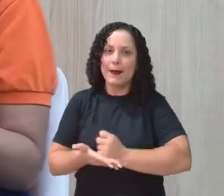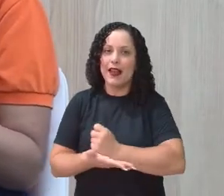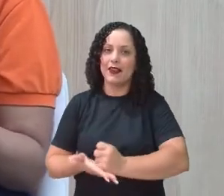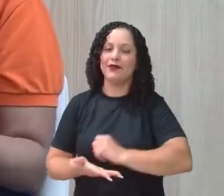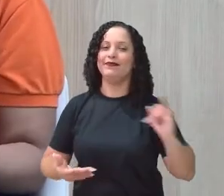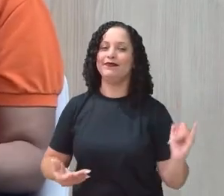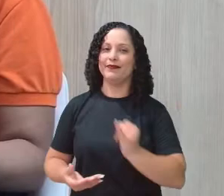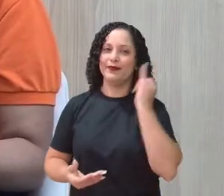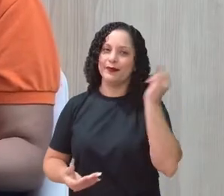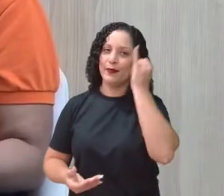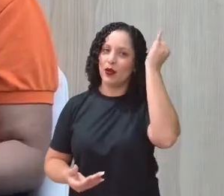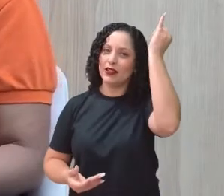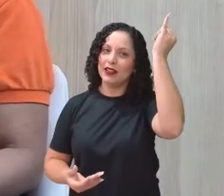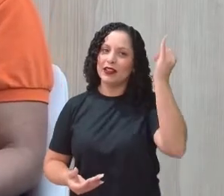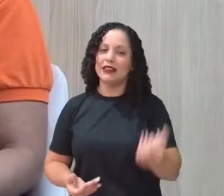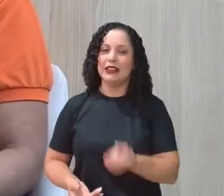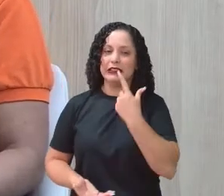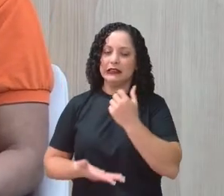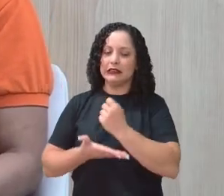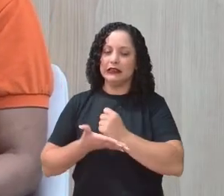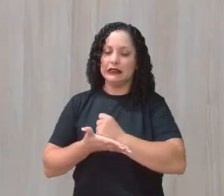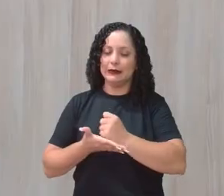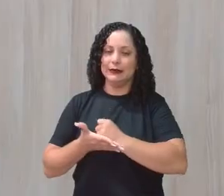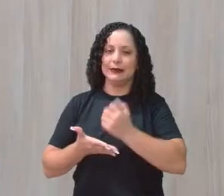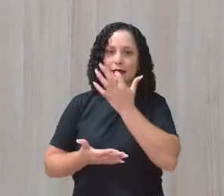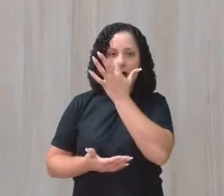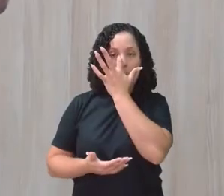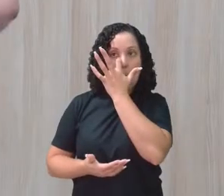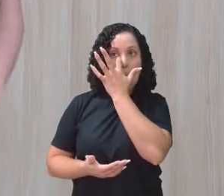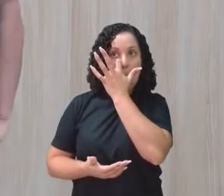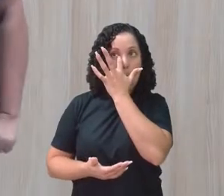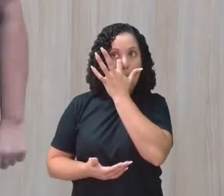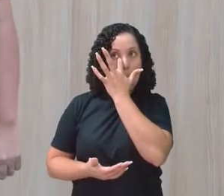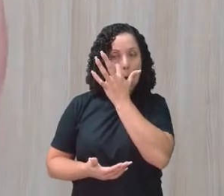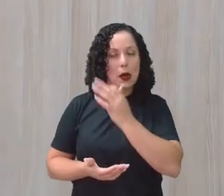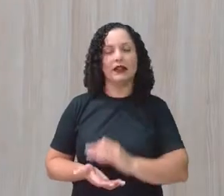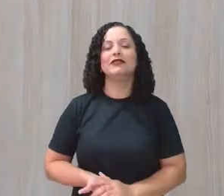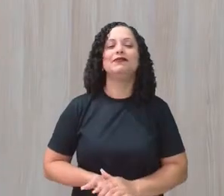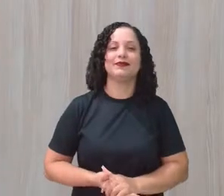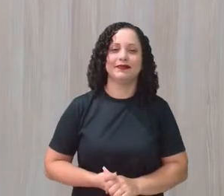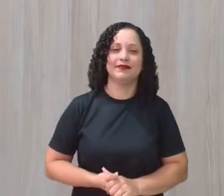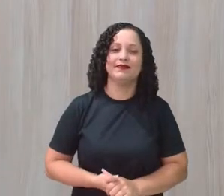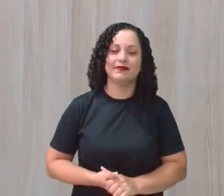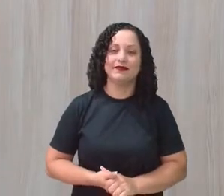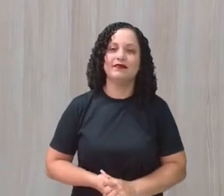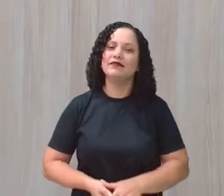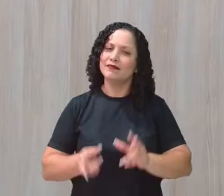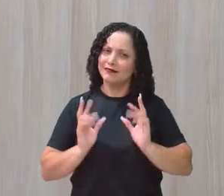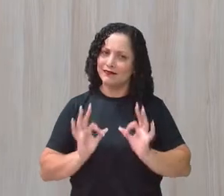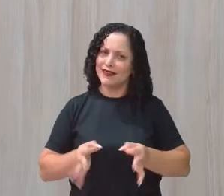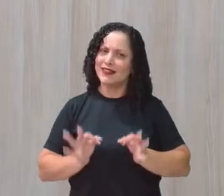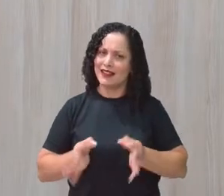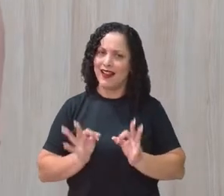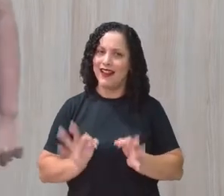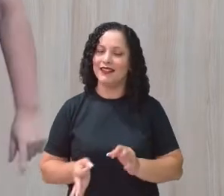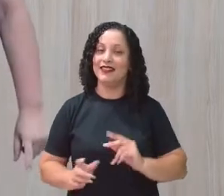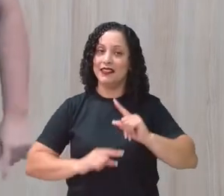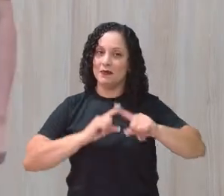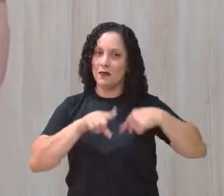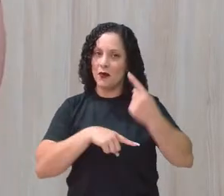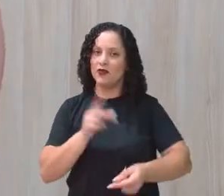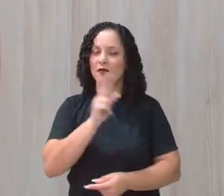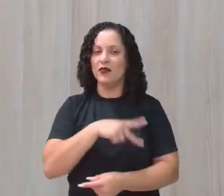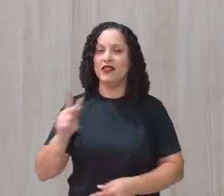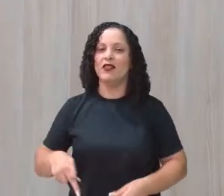chegar na hora certinha quando a gente está com infecção. É por aí. Então, Ela vai explicar melhor para vocês, mas a